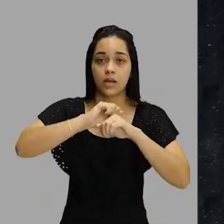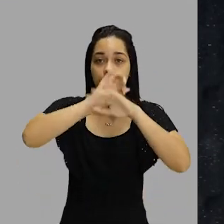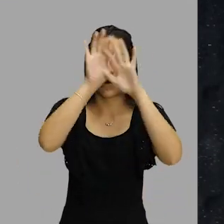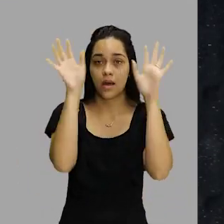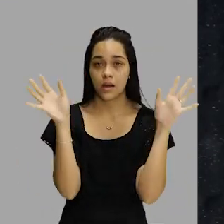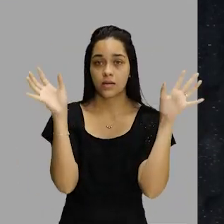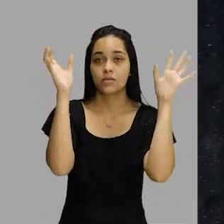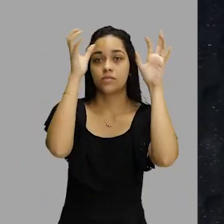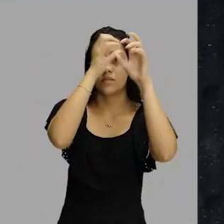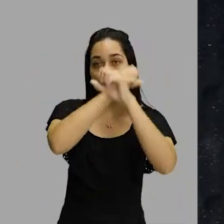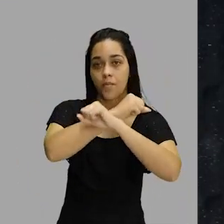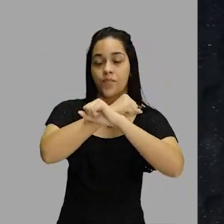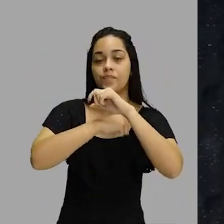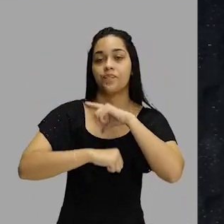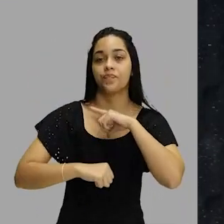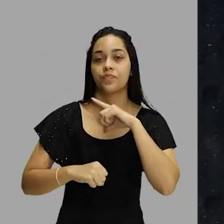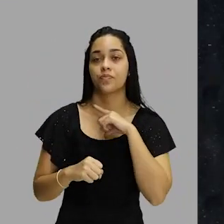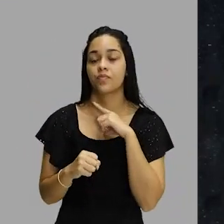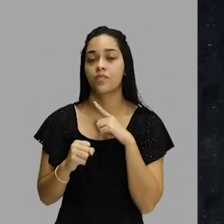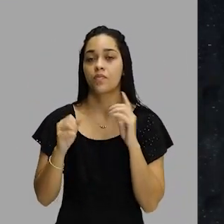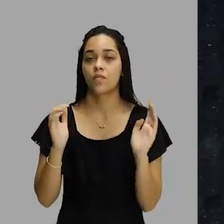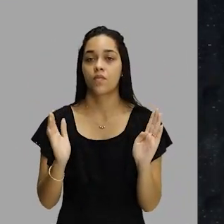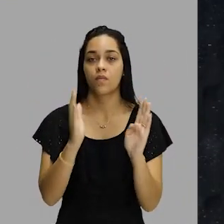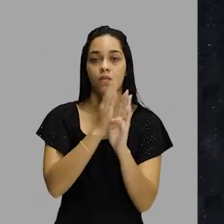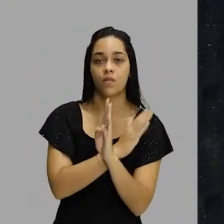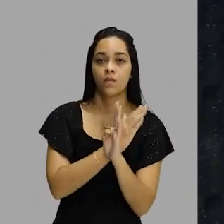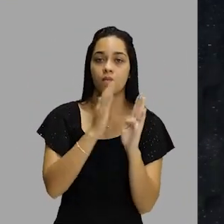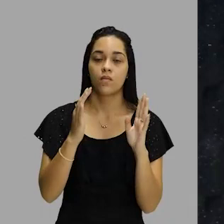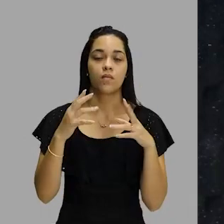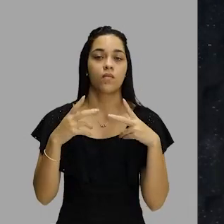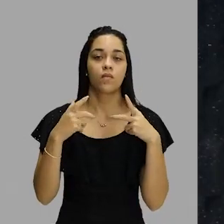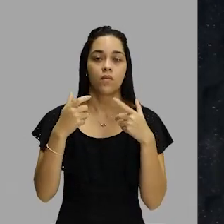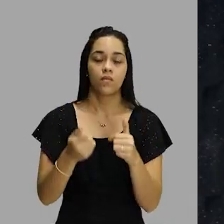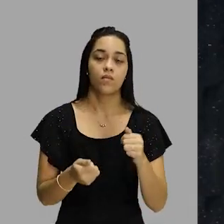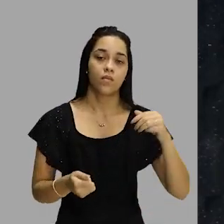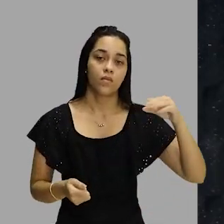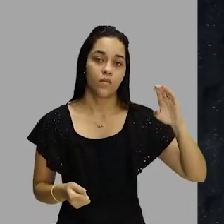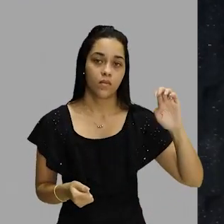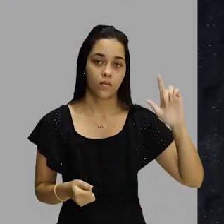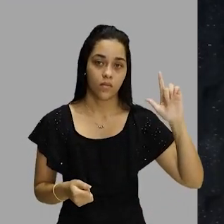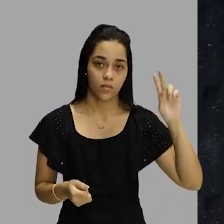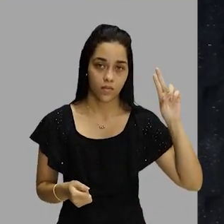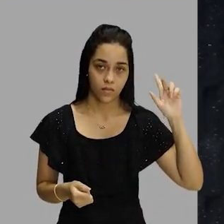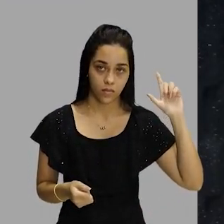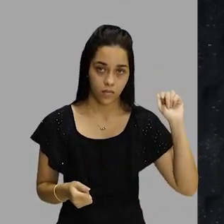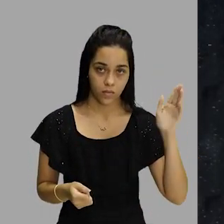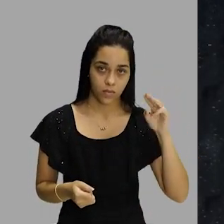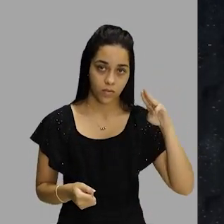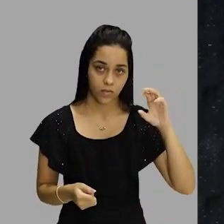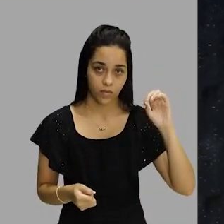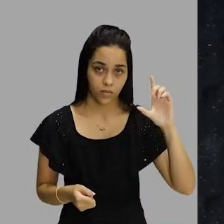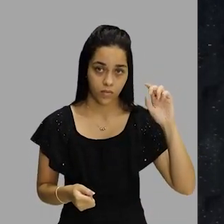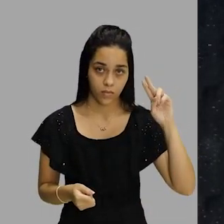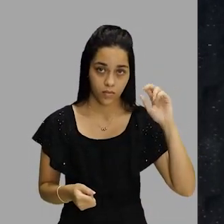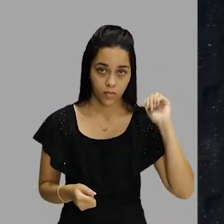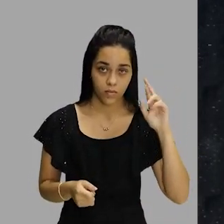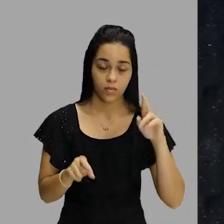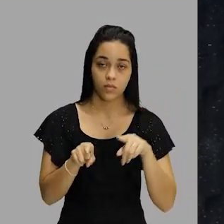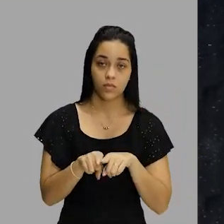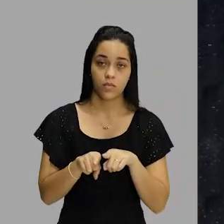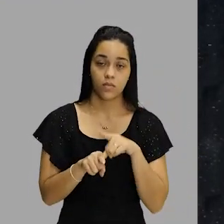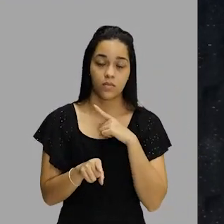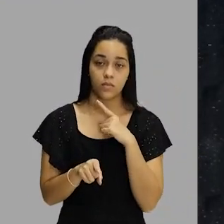faixas escuras que ficam intercaladas ao longo da célula muscular. E durante o processo de